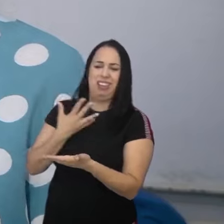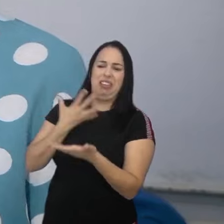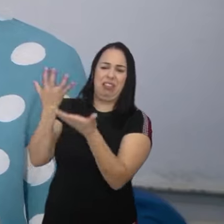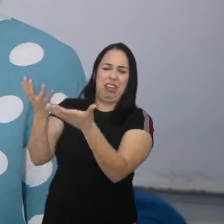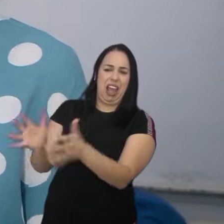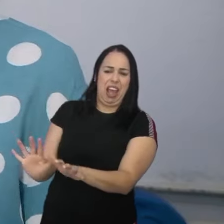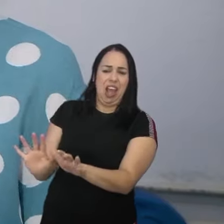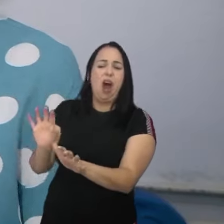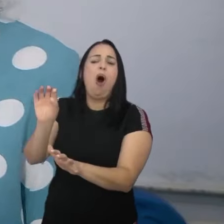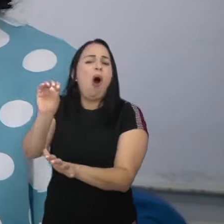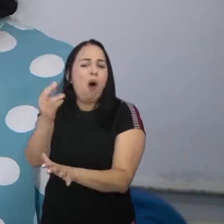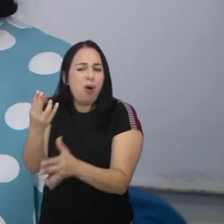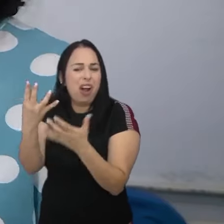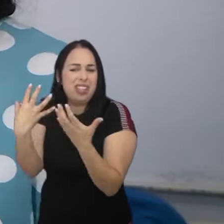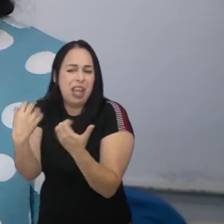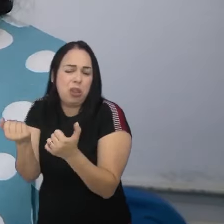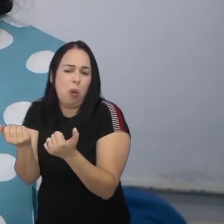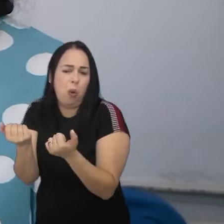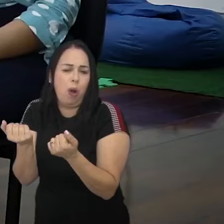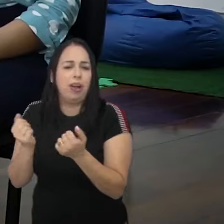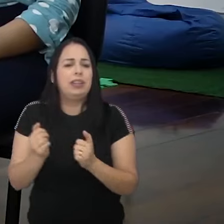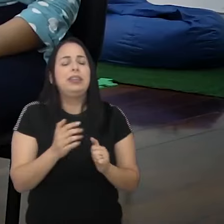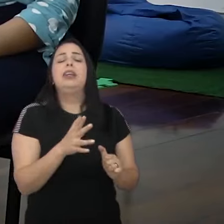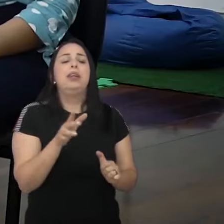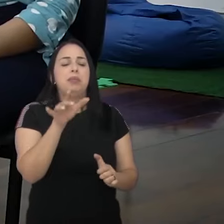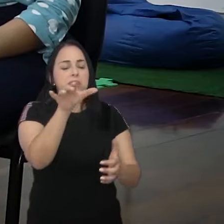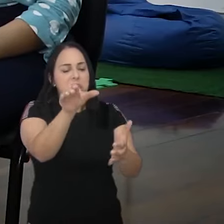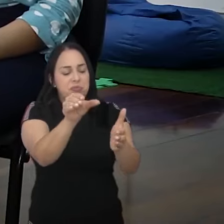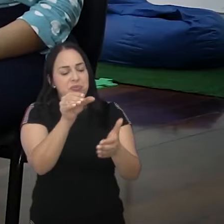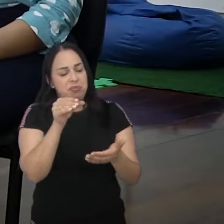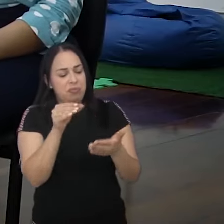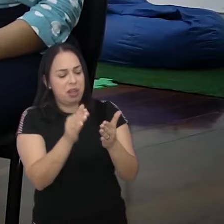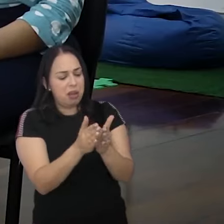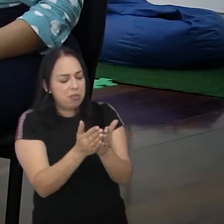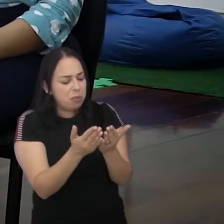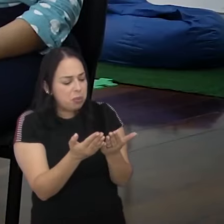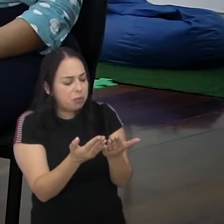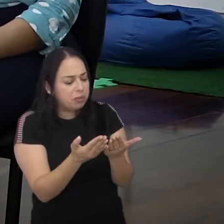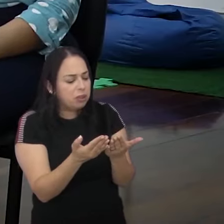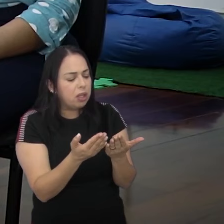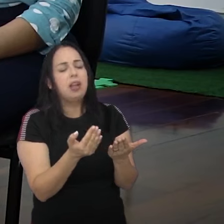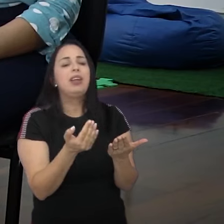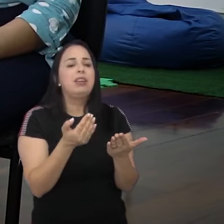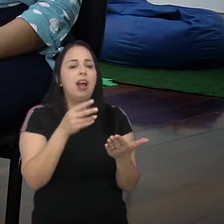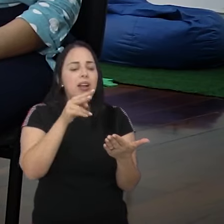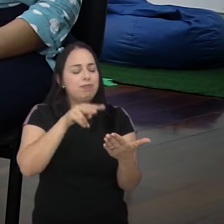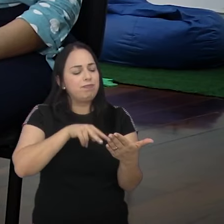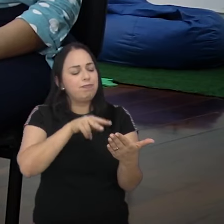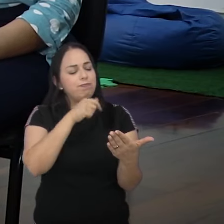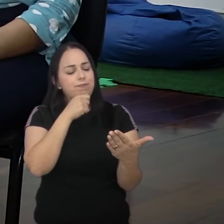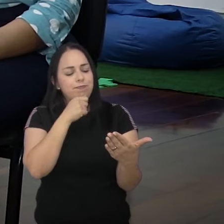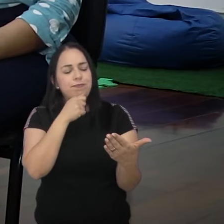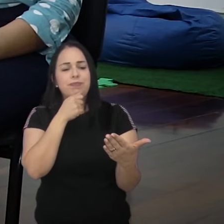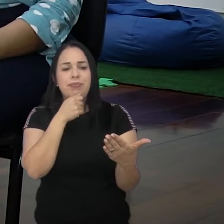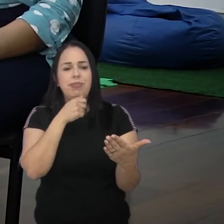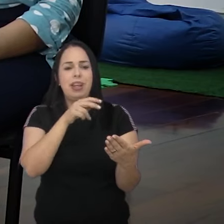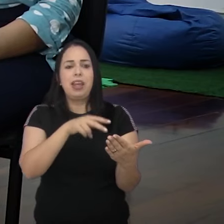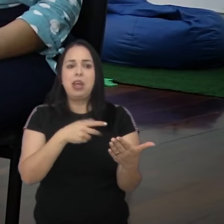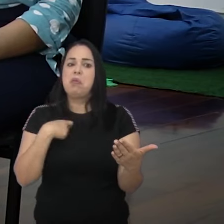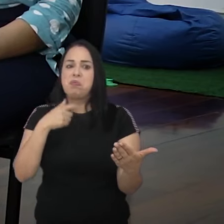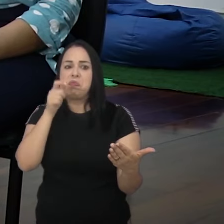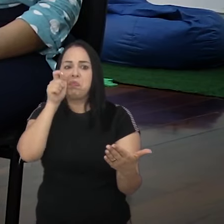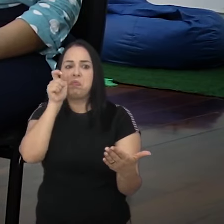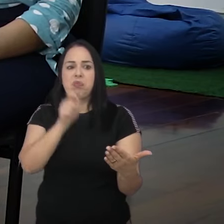rebelde, não, eu não vou ler isso? Não, leu com carinho? Eu peguei e comecei, dei uma olhada, eu tinha